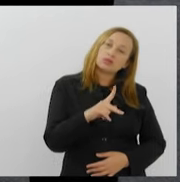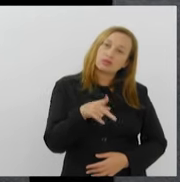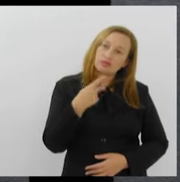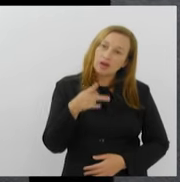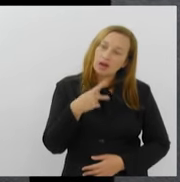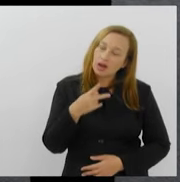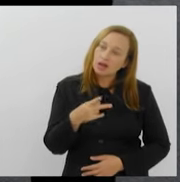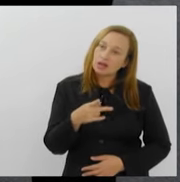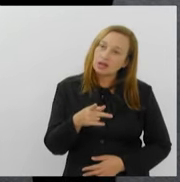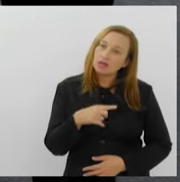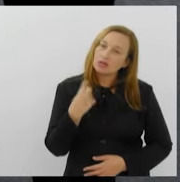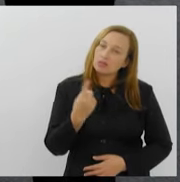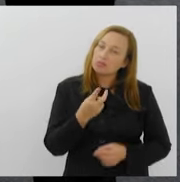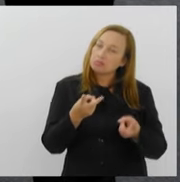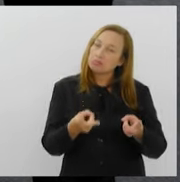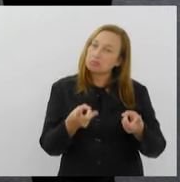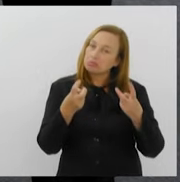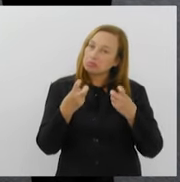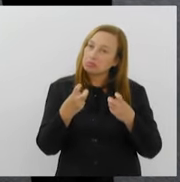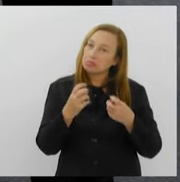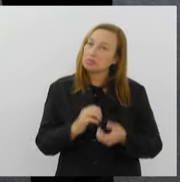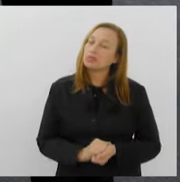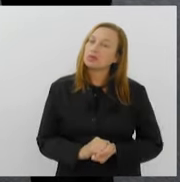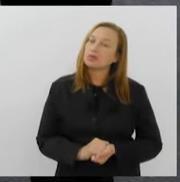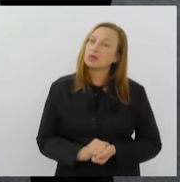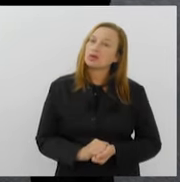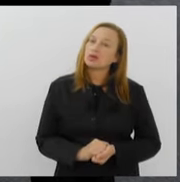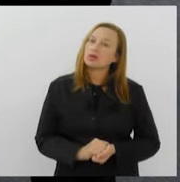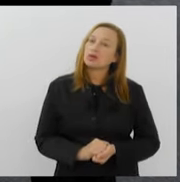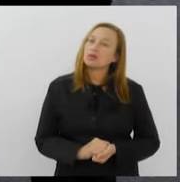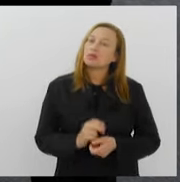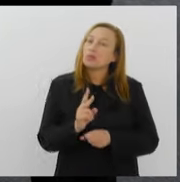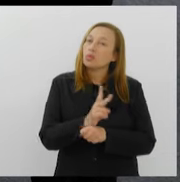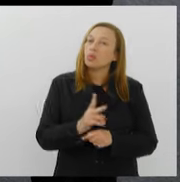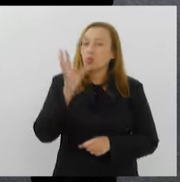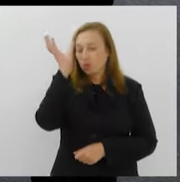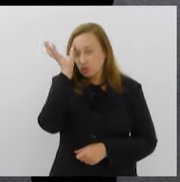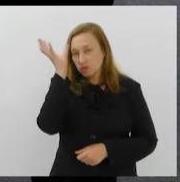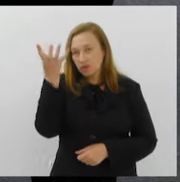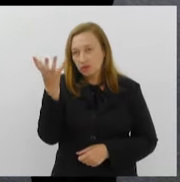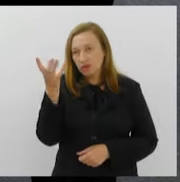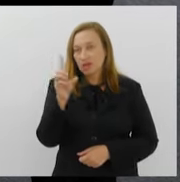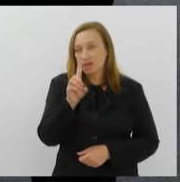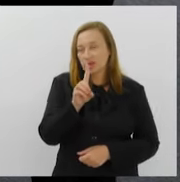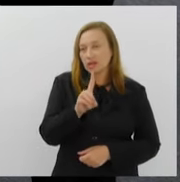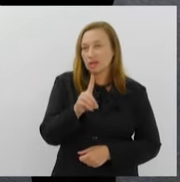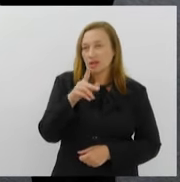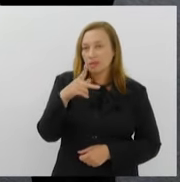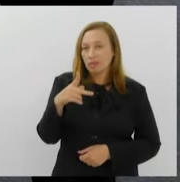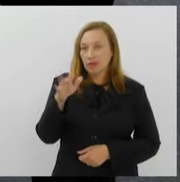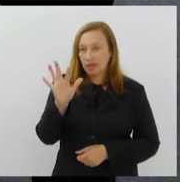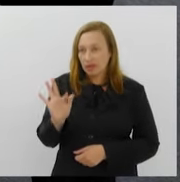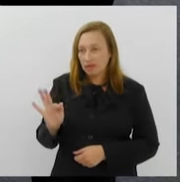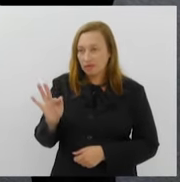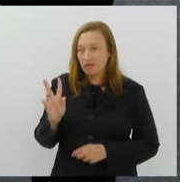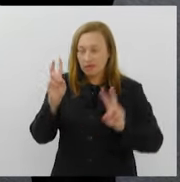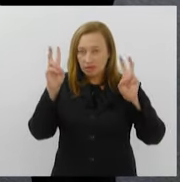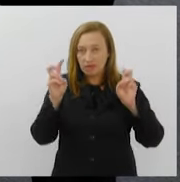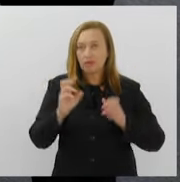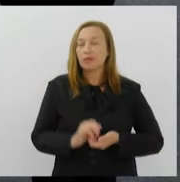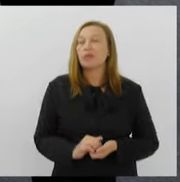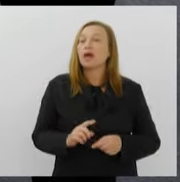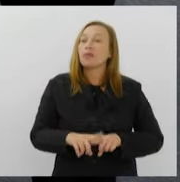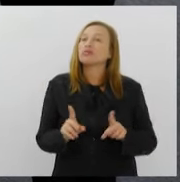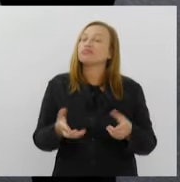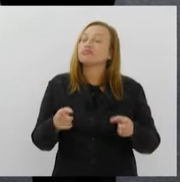a gente aprecie, né? Ou pelo menos busque a solução definitiva dessa questão. Mas eu